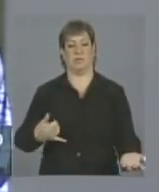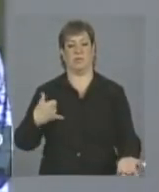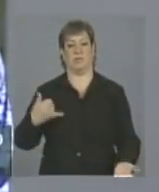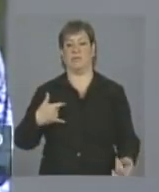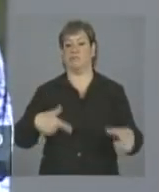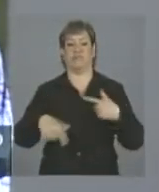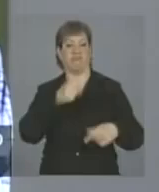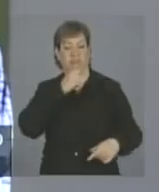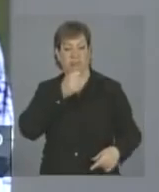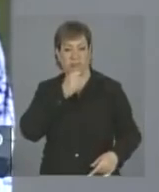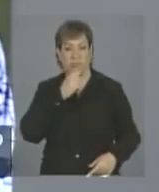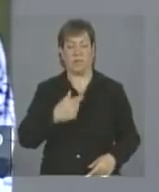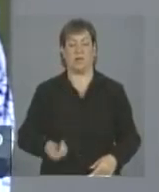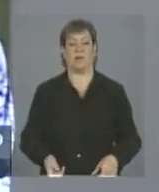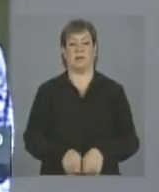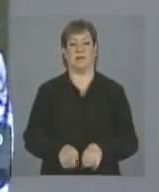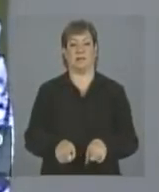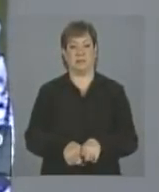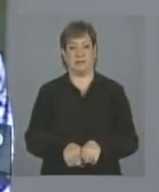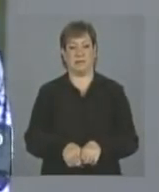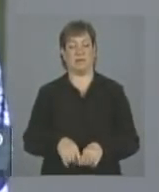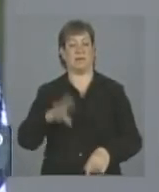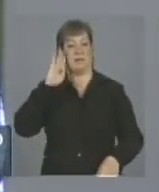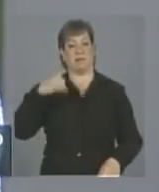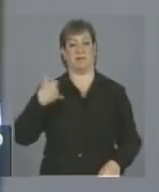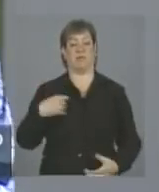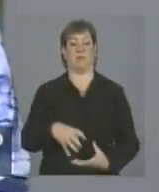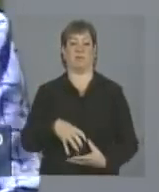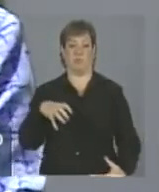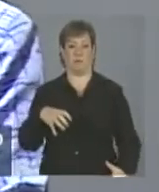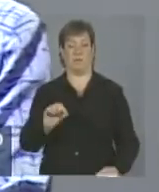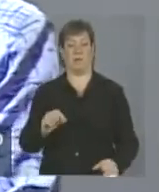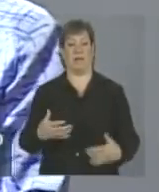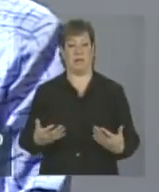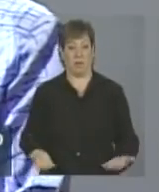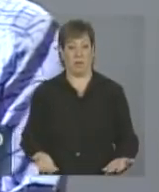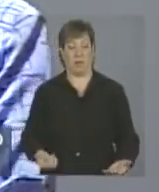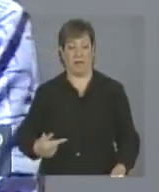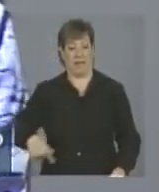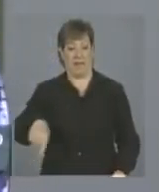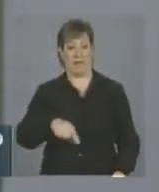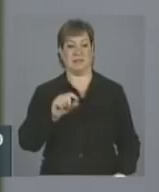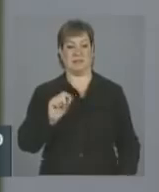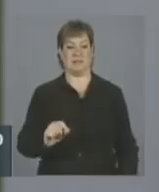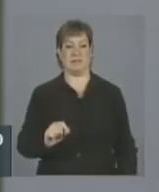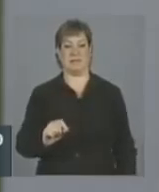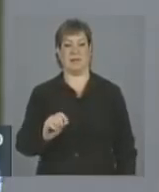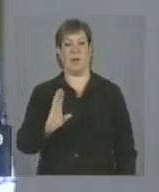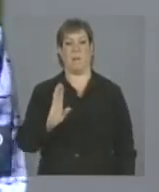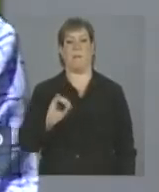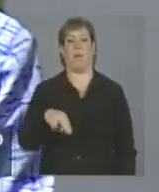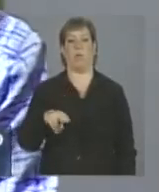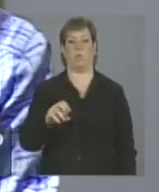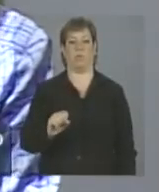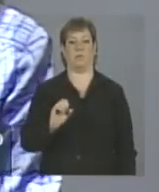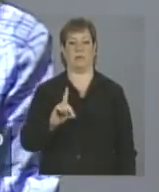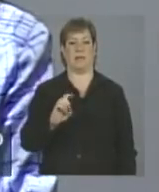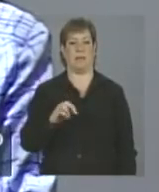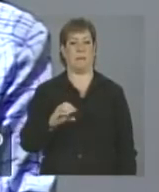não trabalho e, sobretudo, os idosos. Esse bônus demográfico do